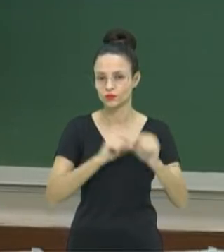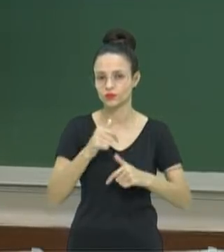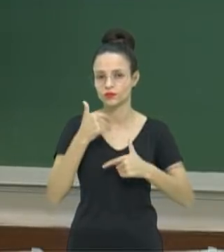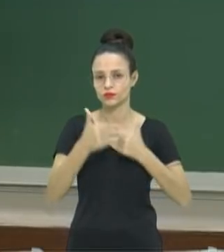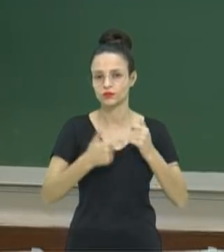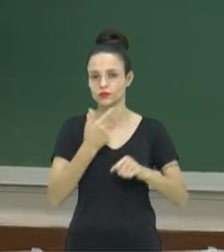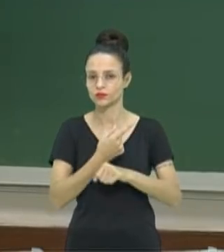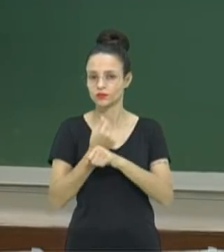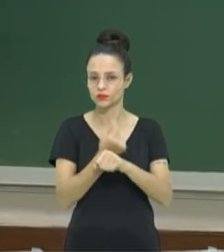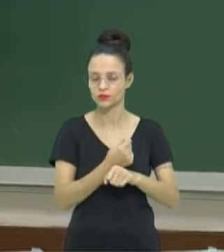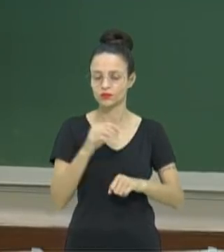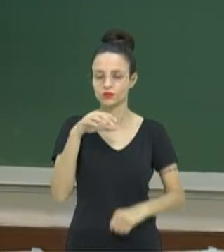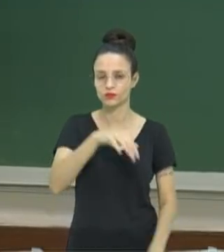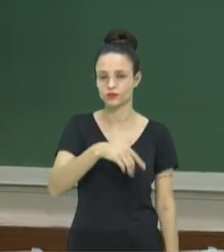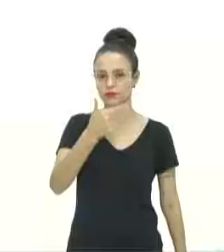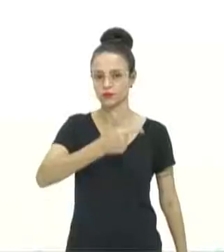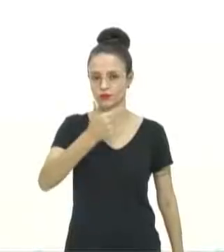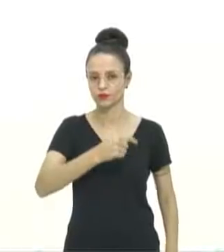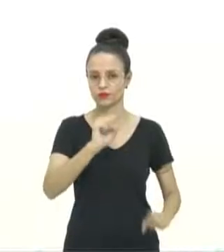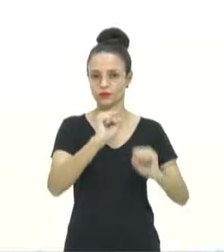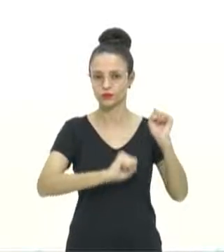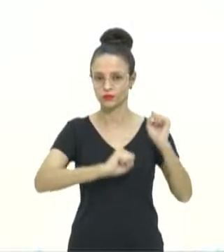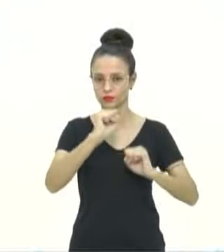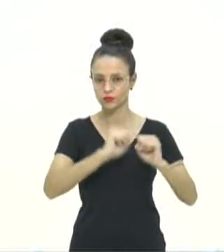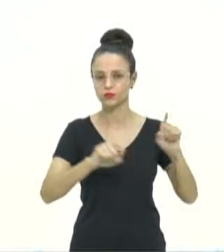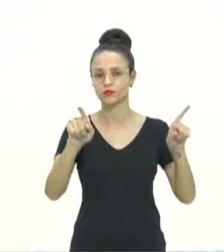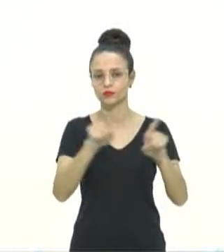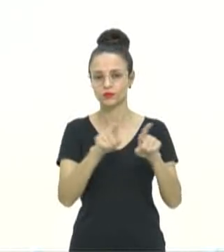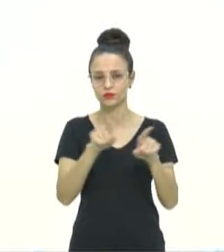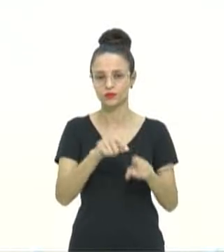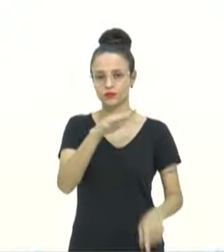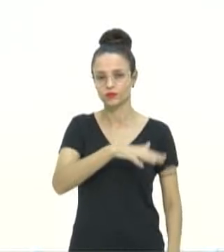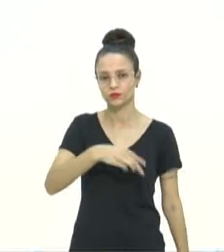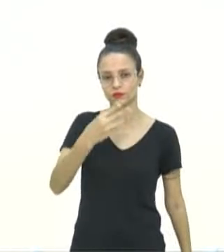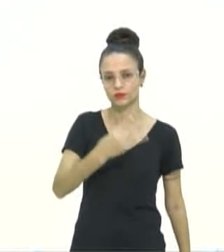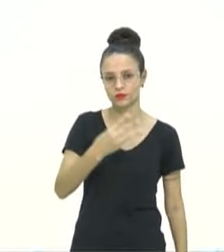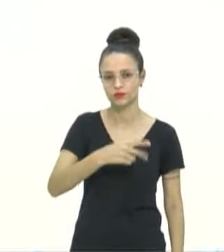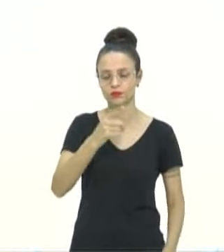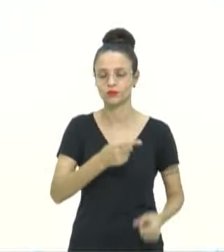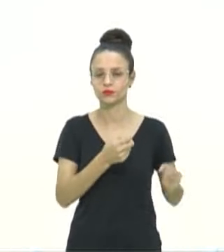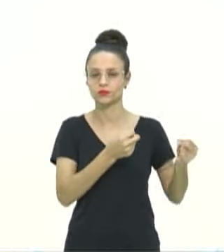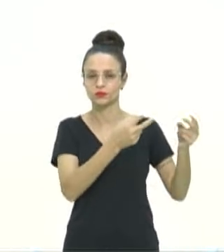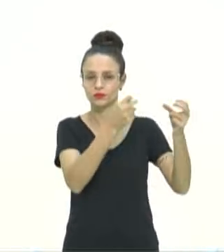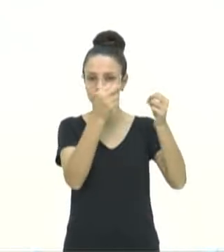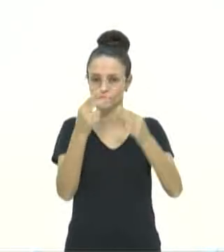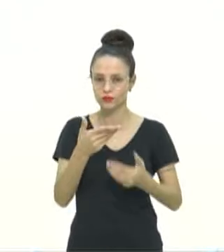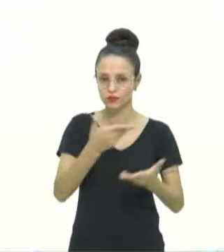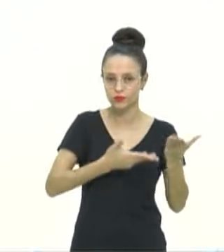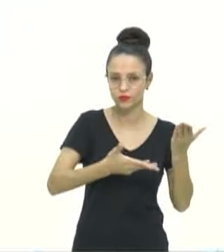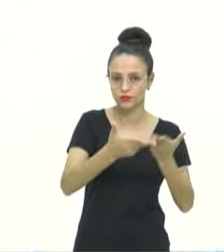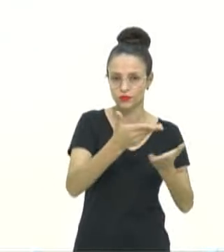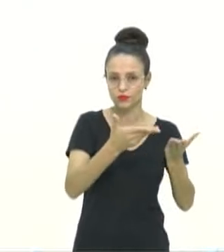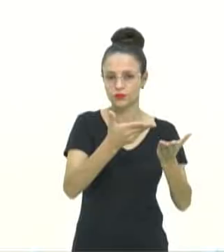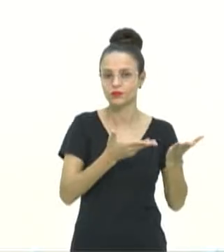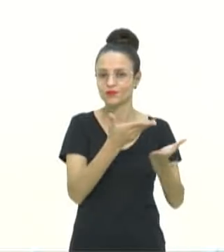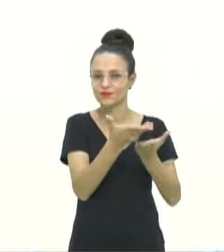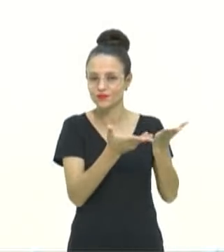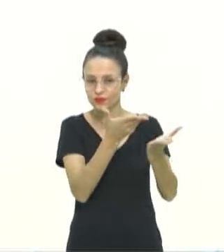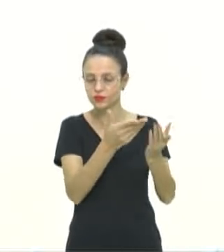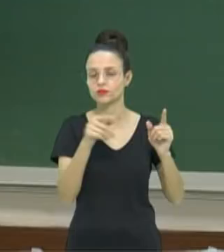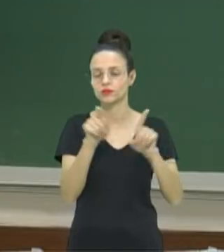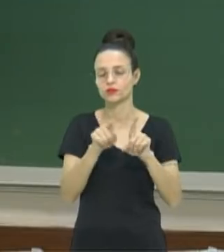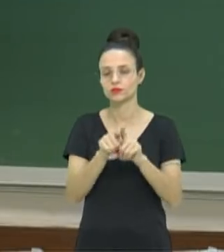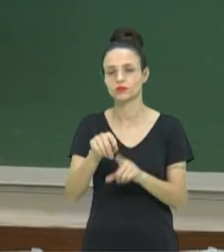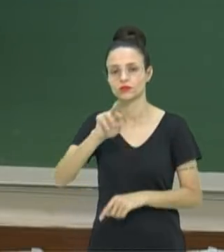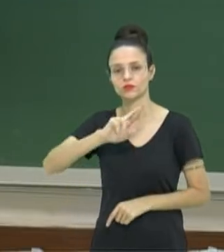voltadas para o setor secundário, que é a indústria, e para o setor terciário, que é o de comércio e serviços. Então, claro que não